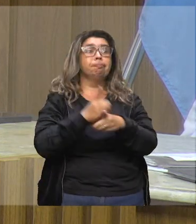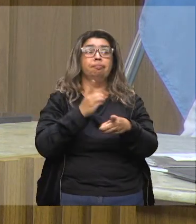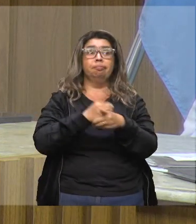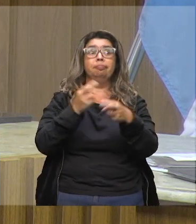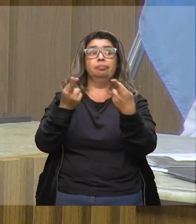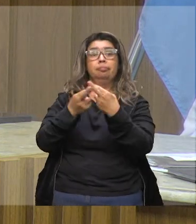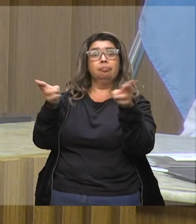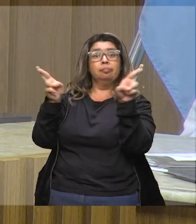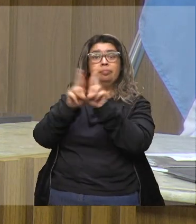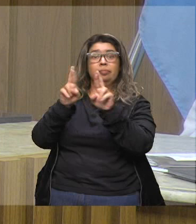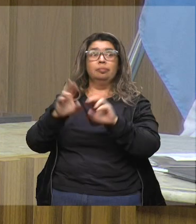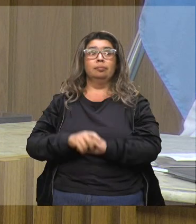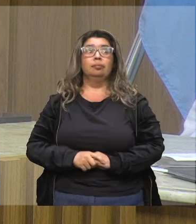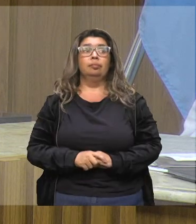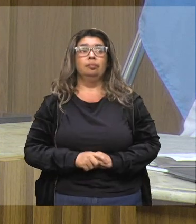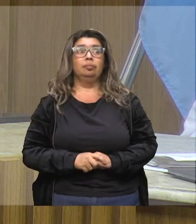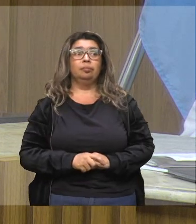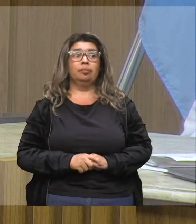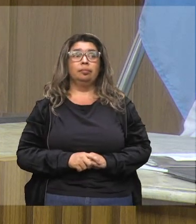reunião lá com